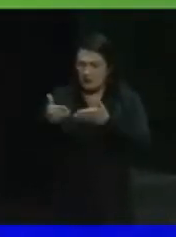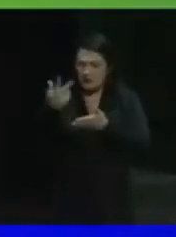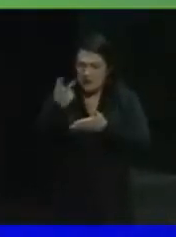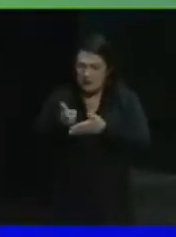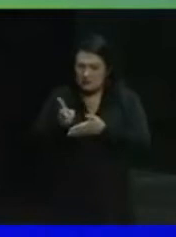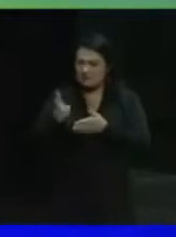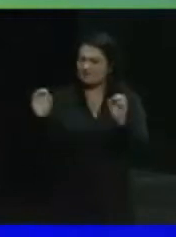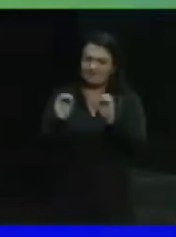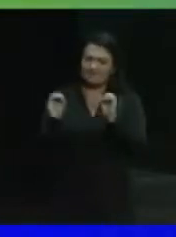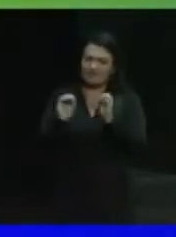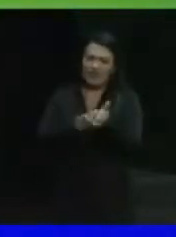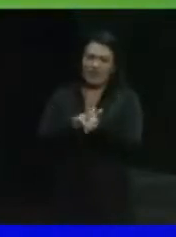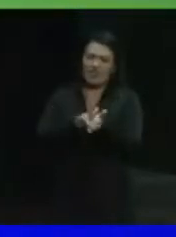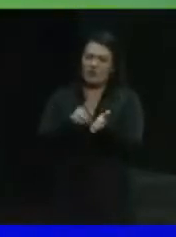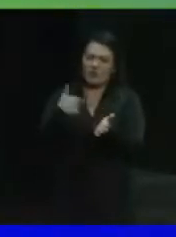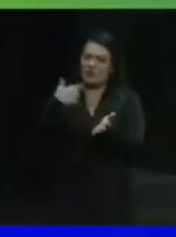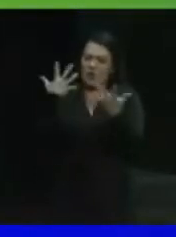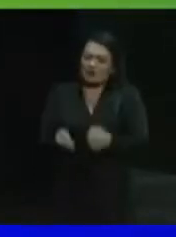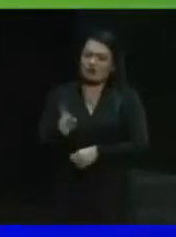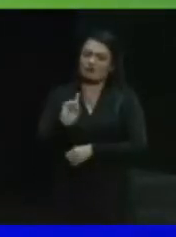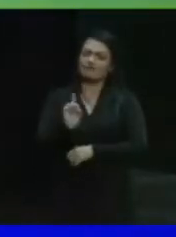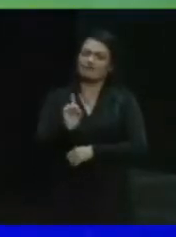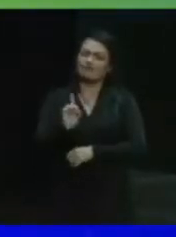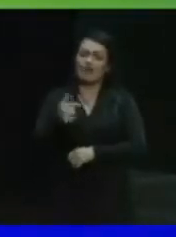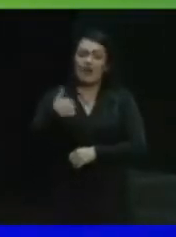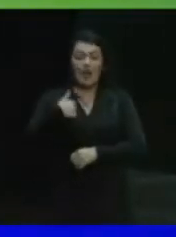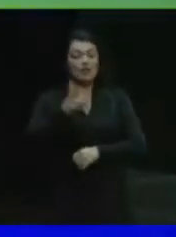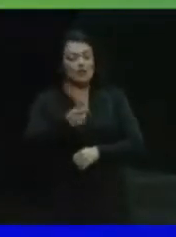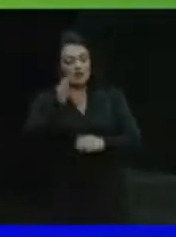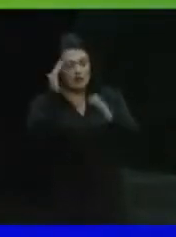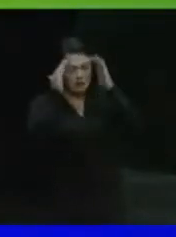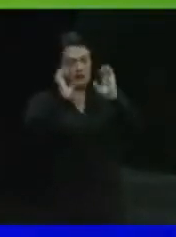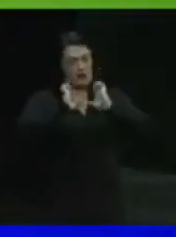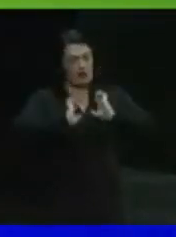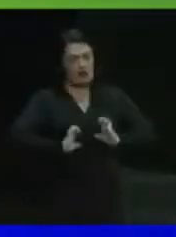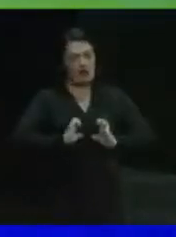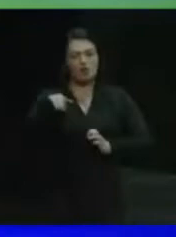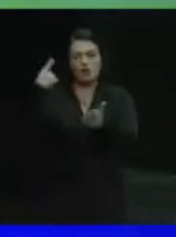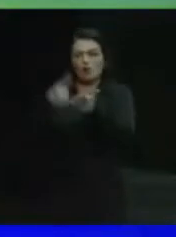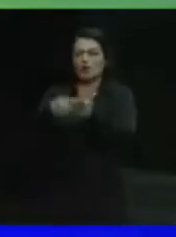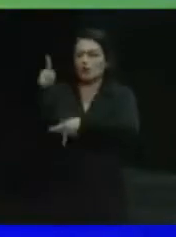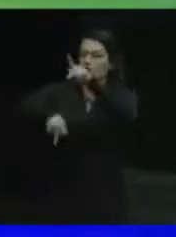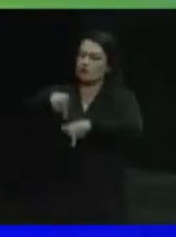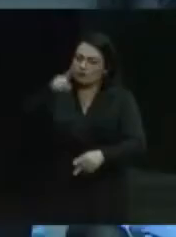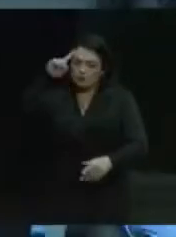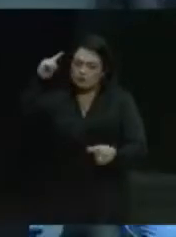farsa. Nunca renunciarei aos meus princípios e ao compromisso com o povo brasileiro.